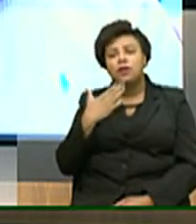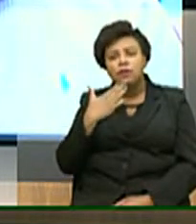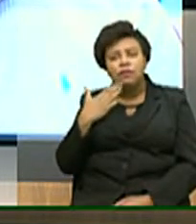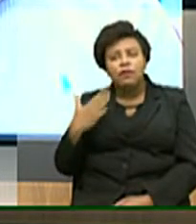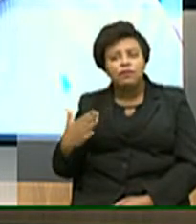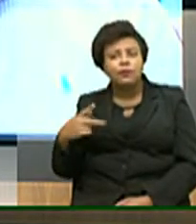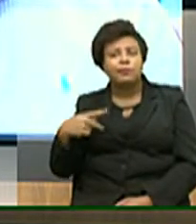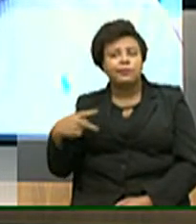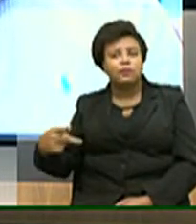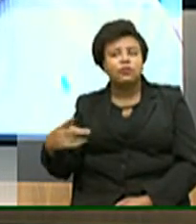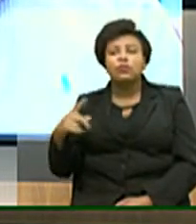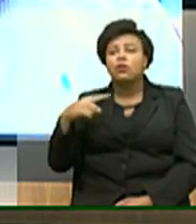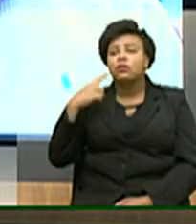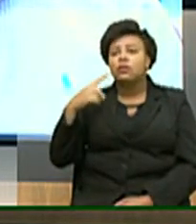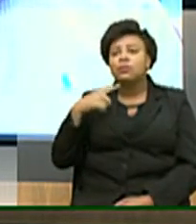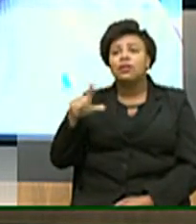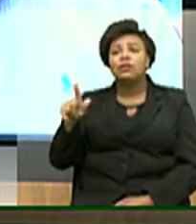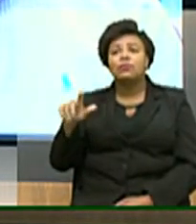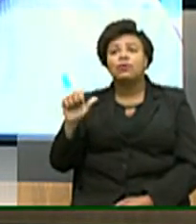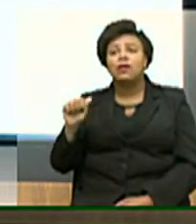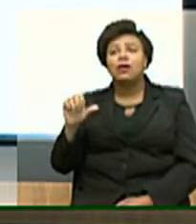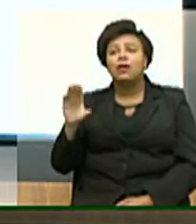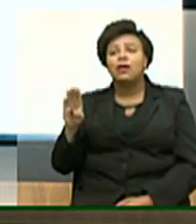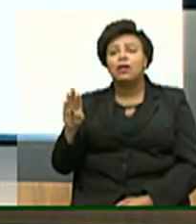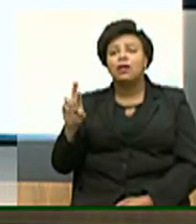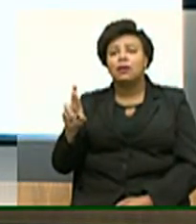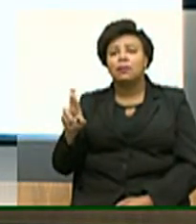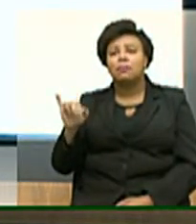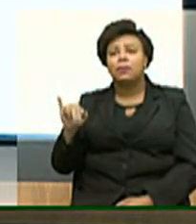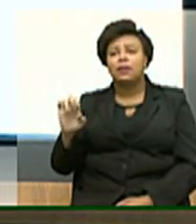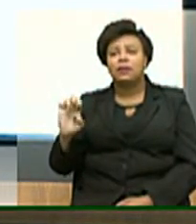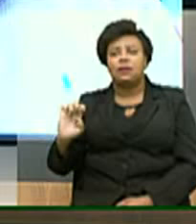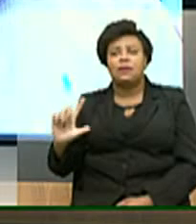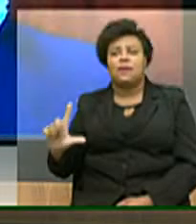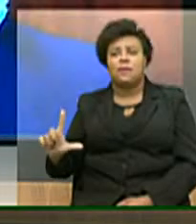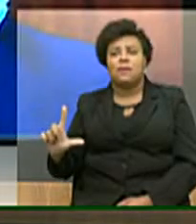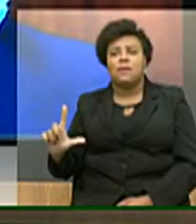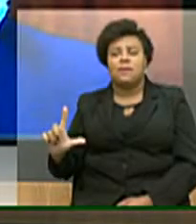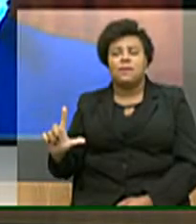Favorável, presidente. Deputado Gabriel Souza.